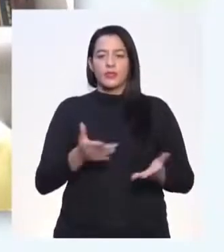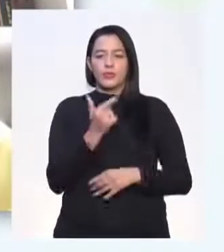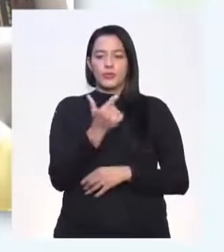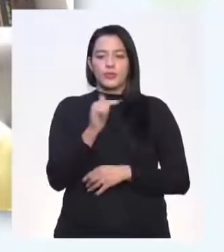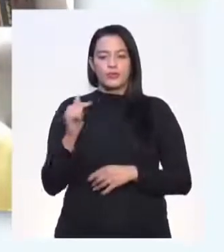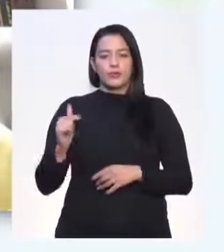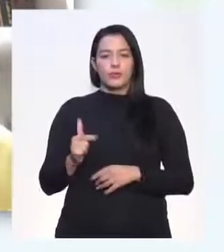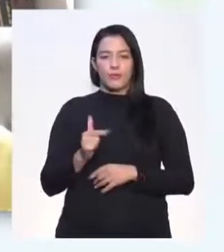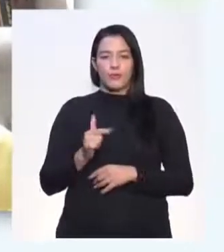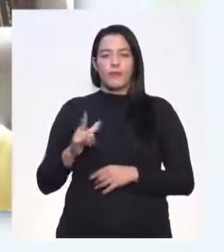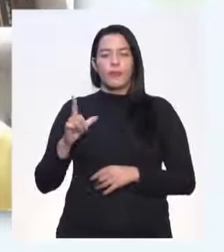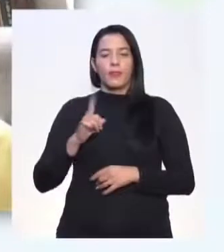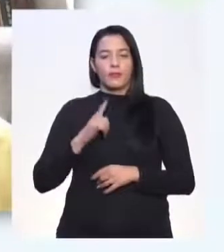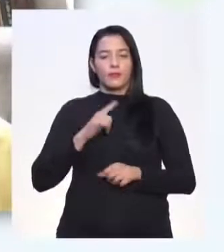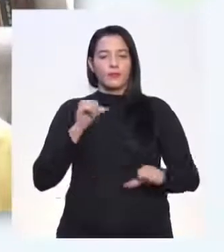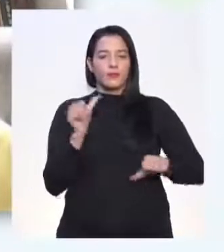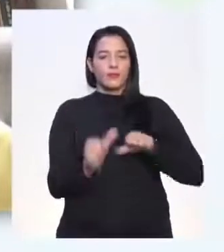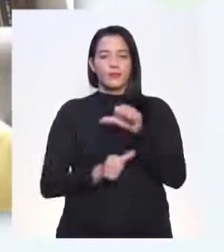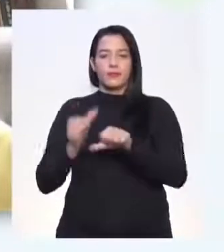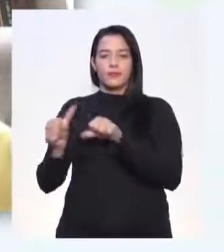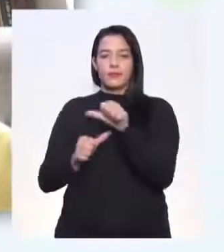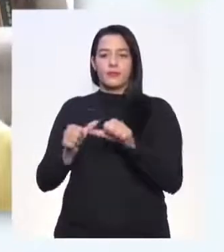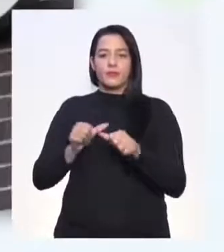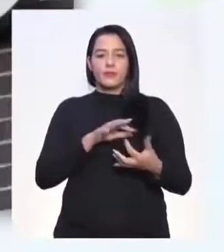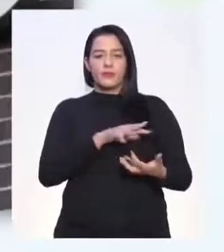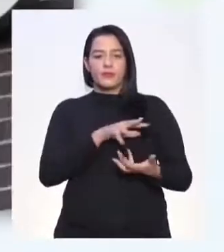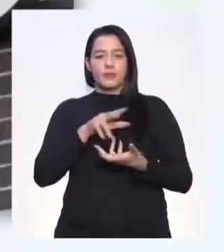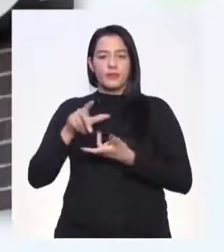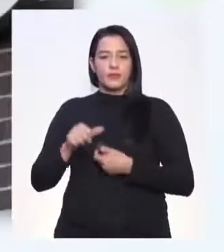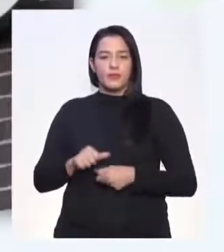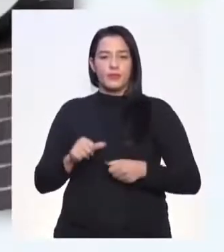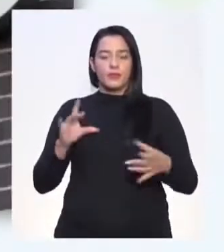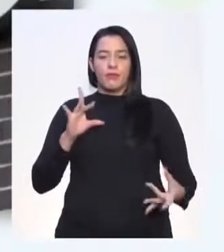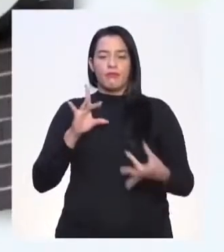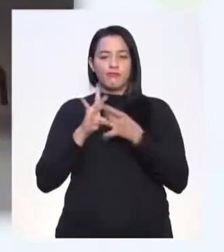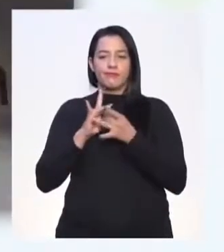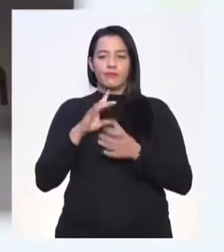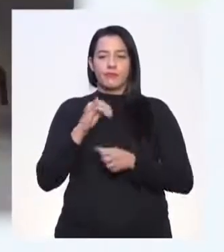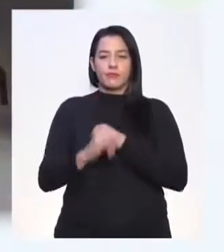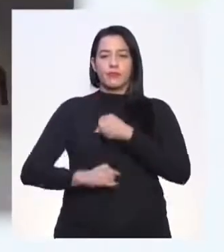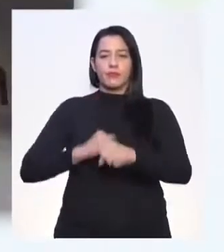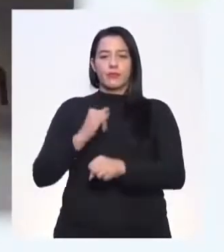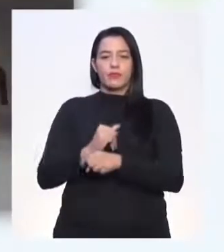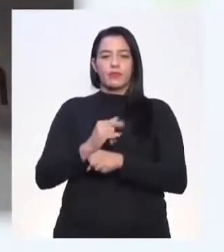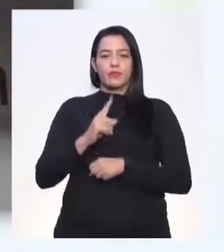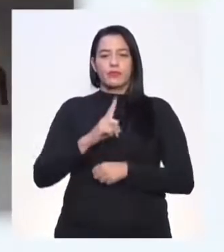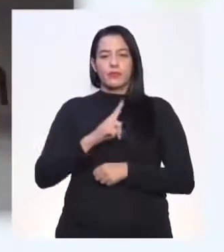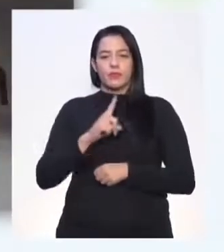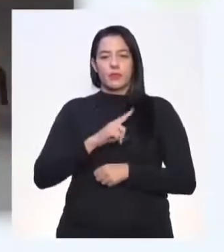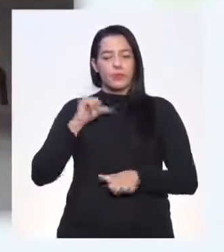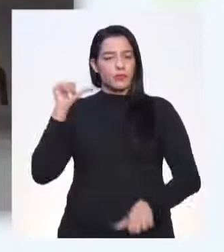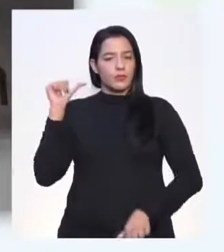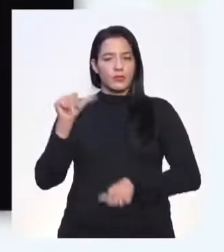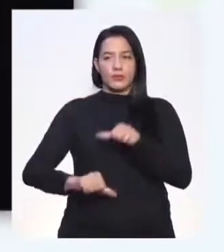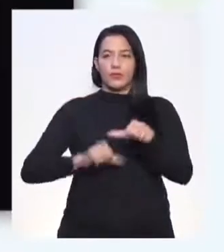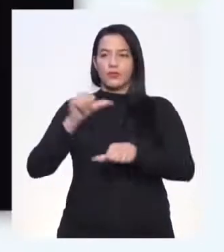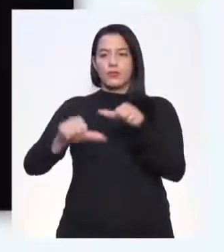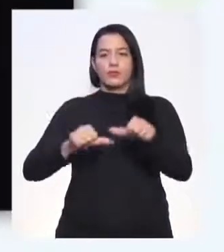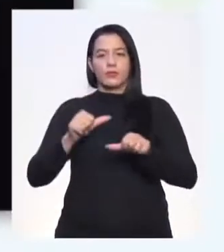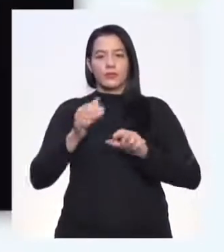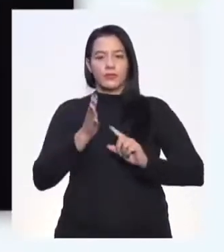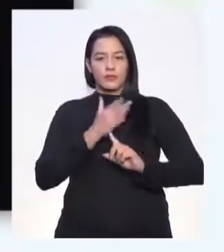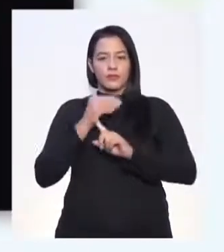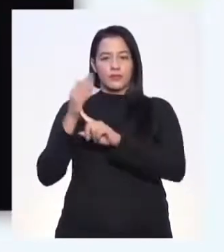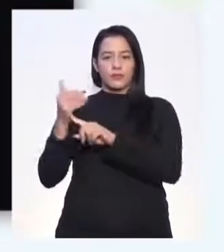esta modificação, para esse mundo tão conectado, ou como todo mundo fala, na transformação digital. Você pensar